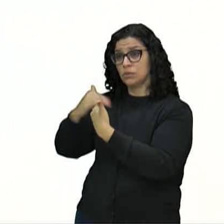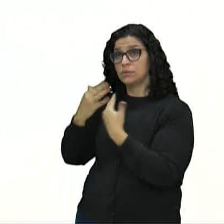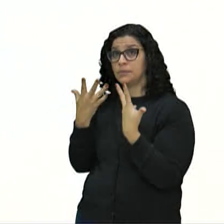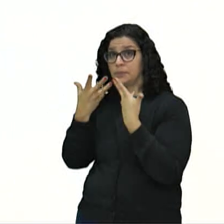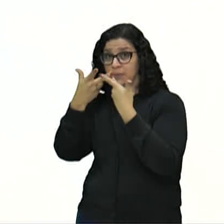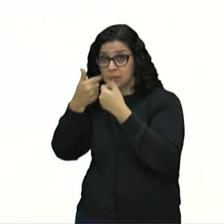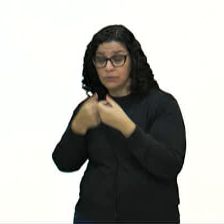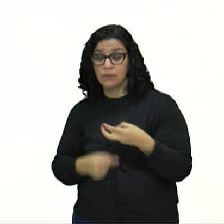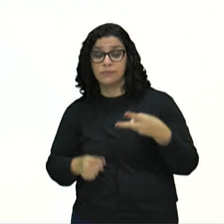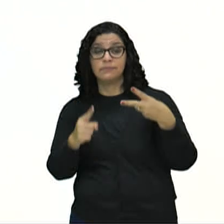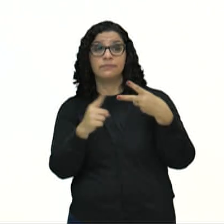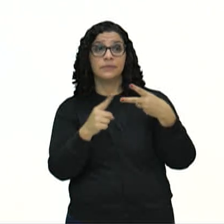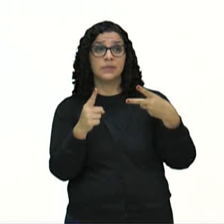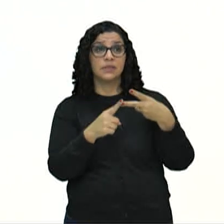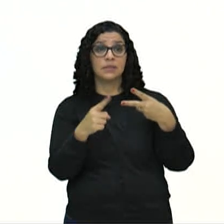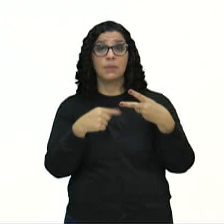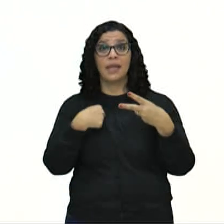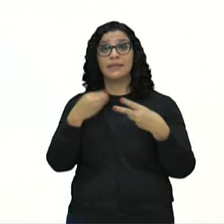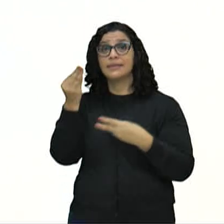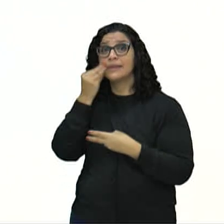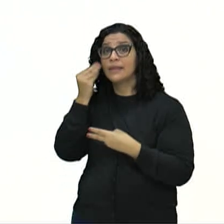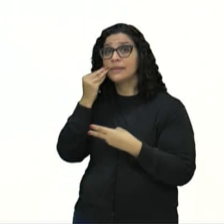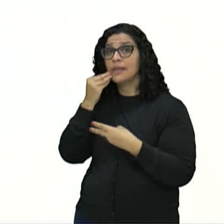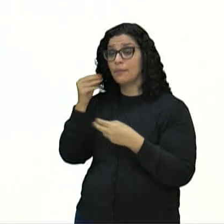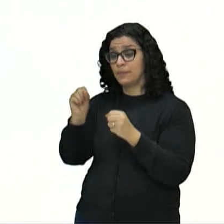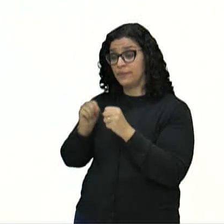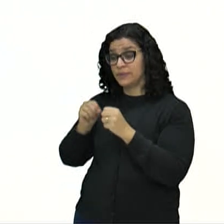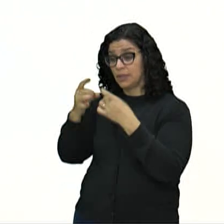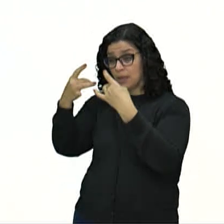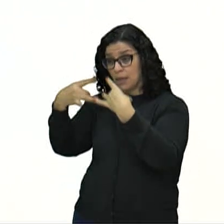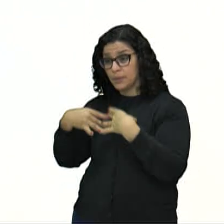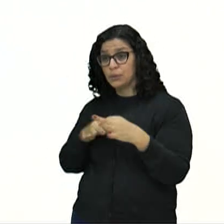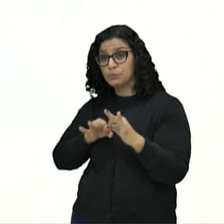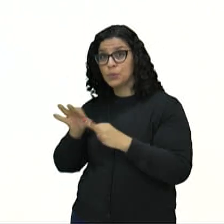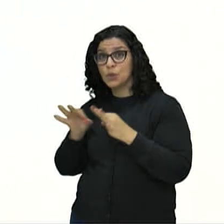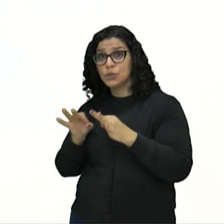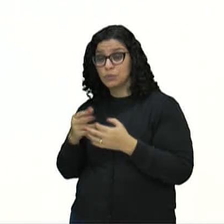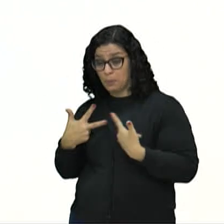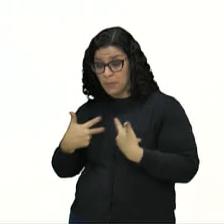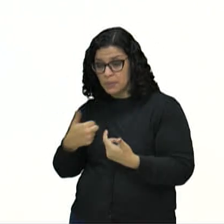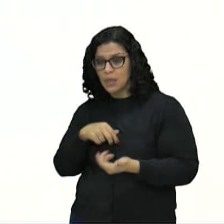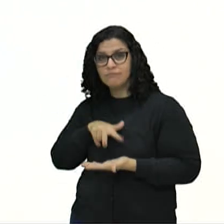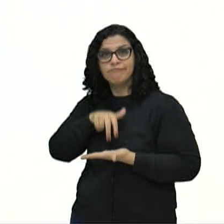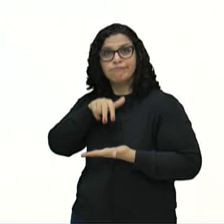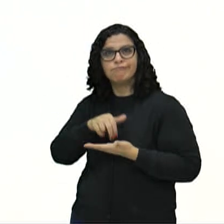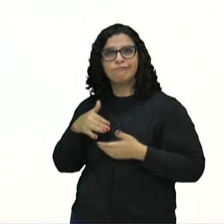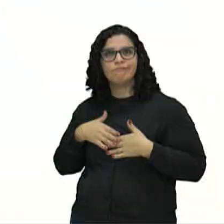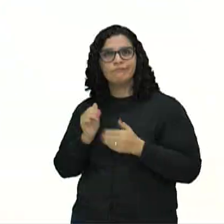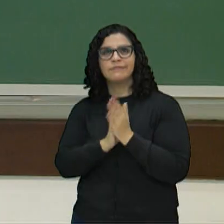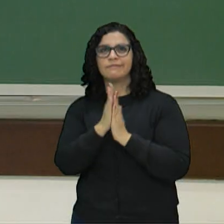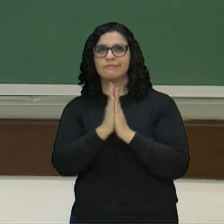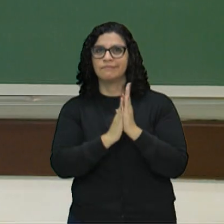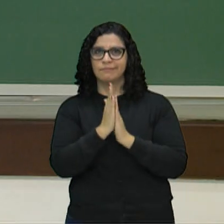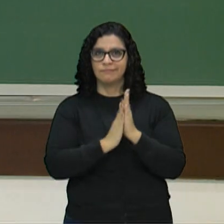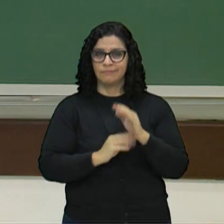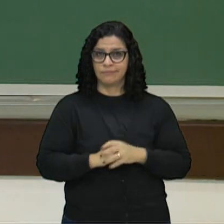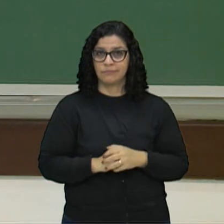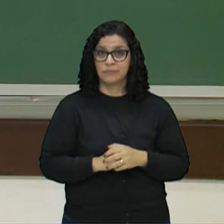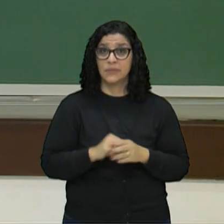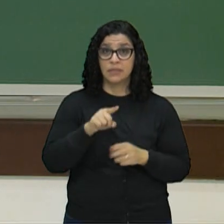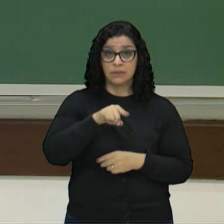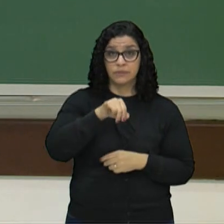conselhos e para me dissuadir dos projetos porque me via entusiasmado.